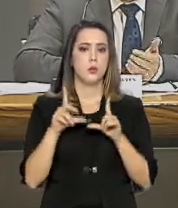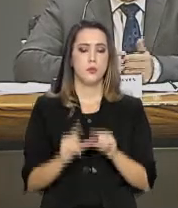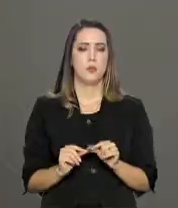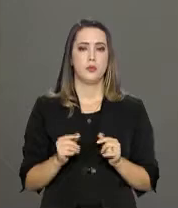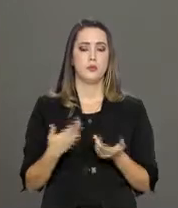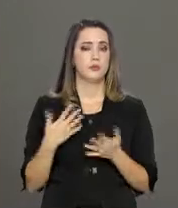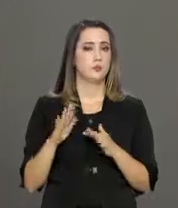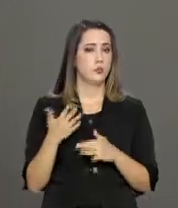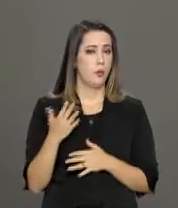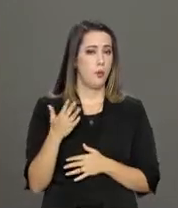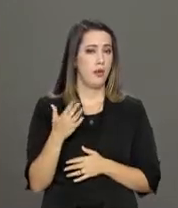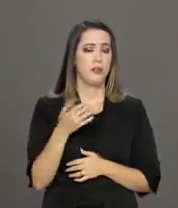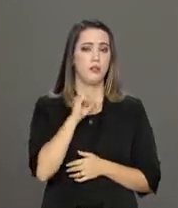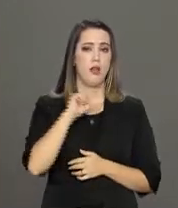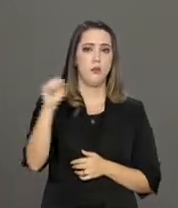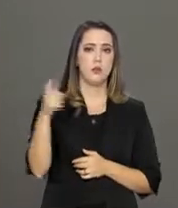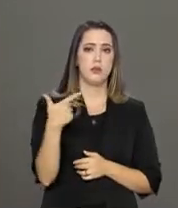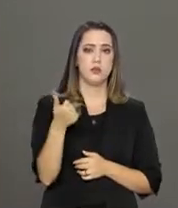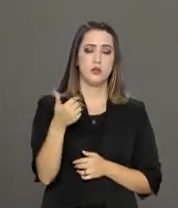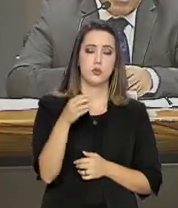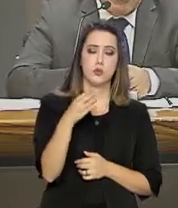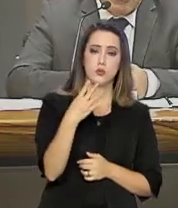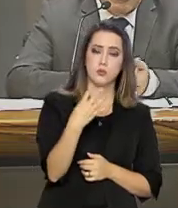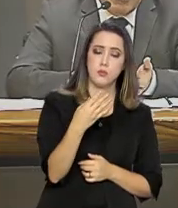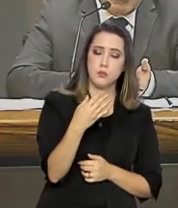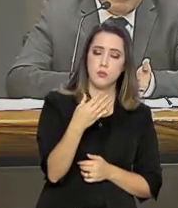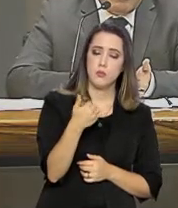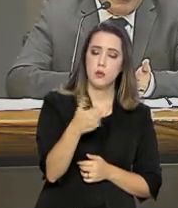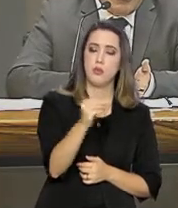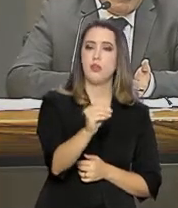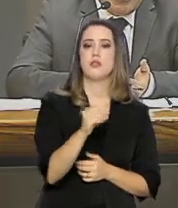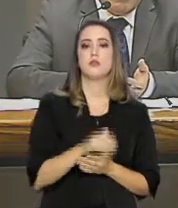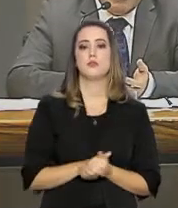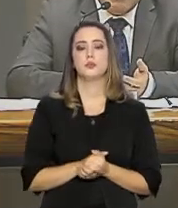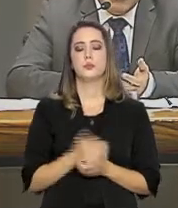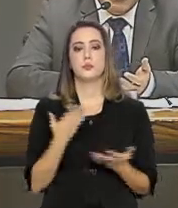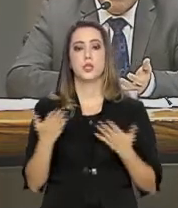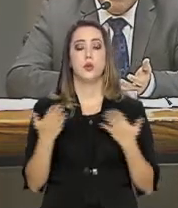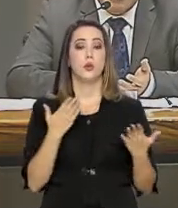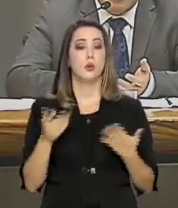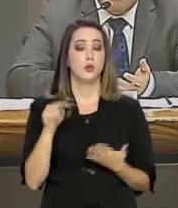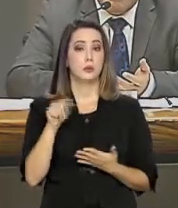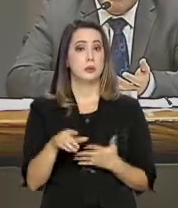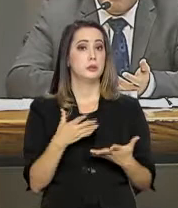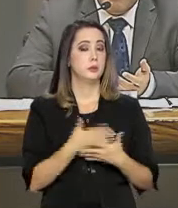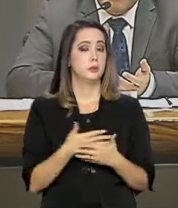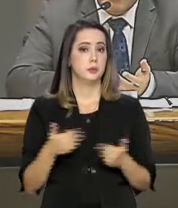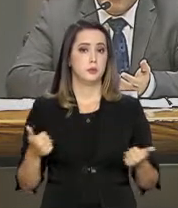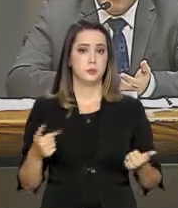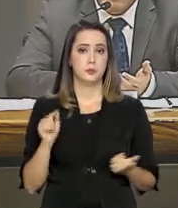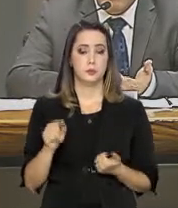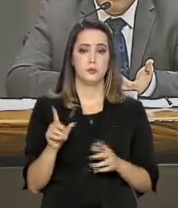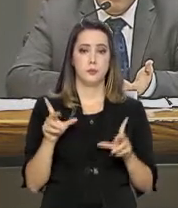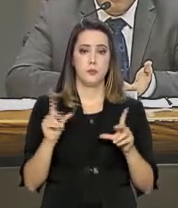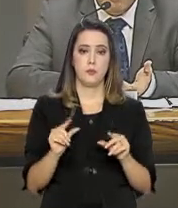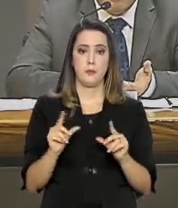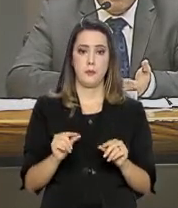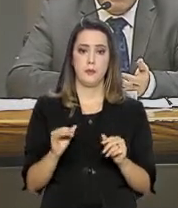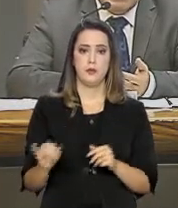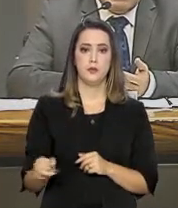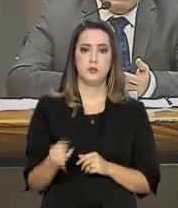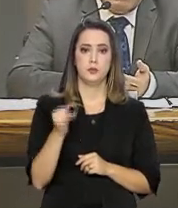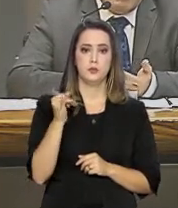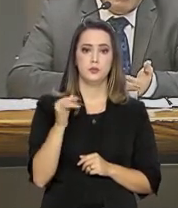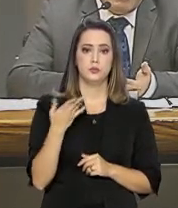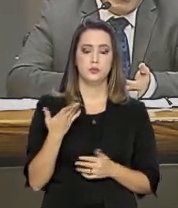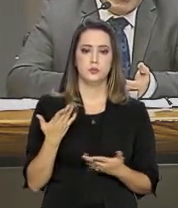desde abril de 2010 este ambiente é mais favorável a menores taxas de juros